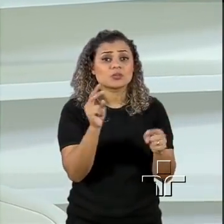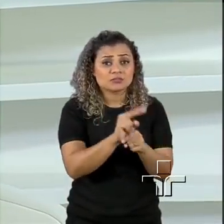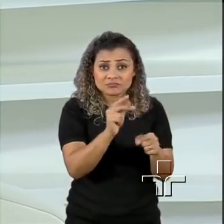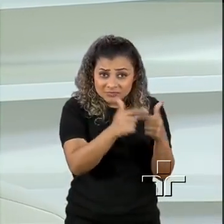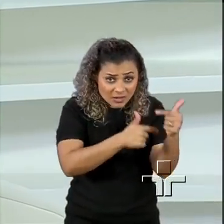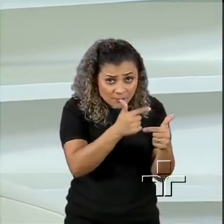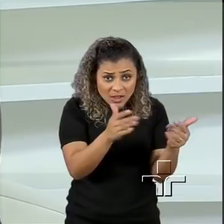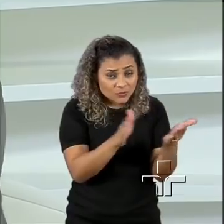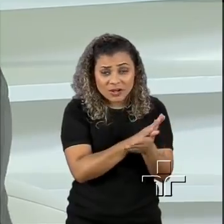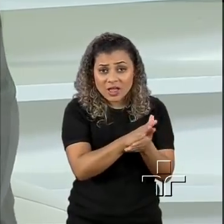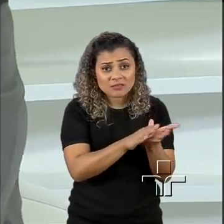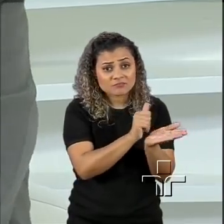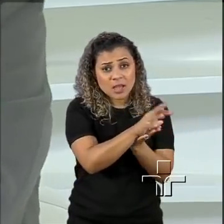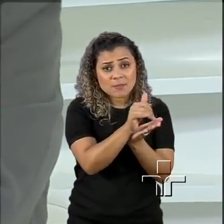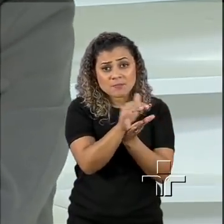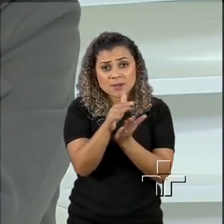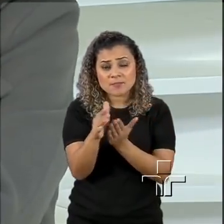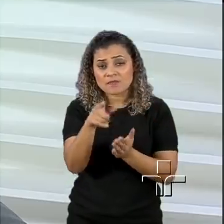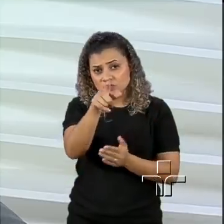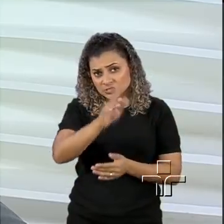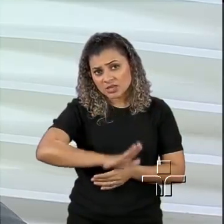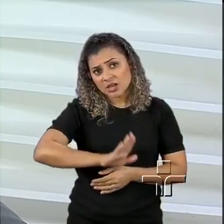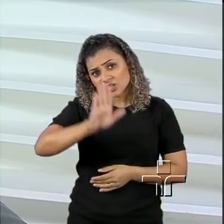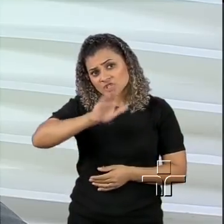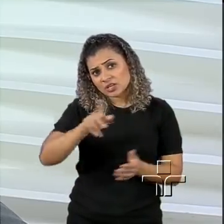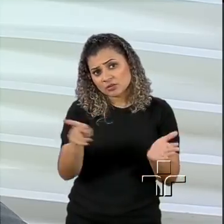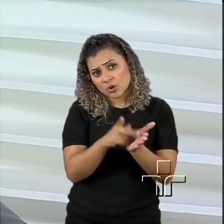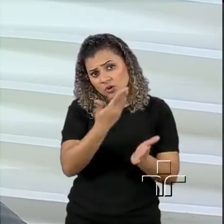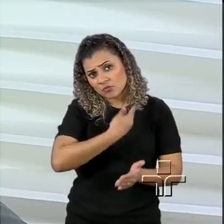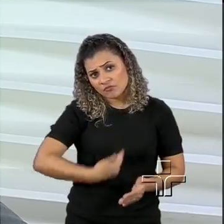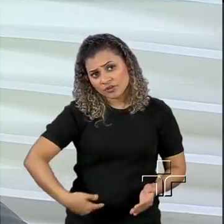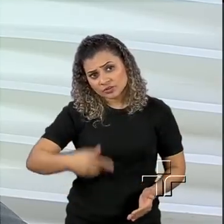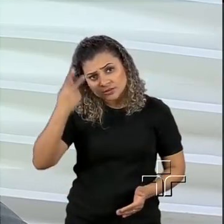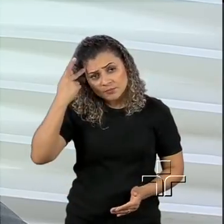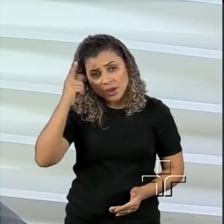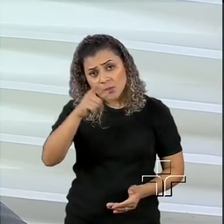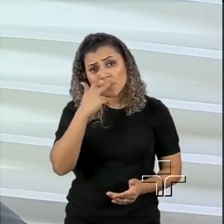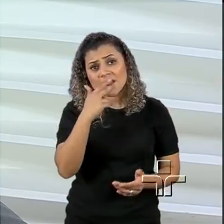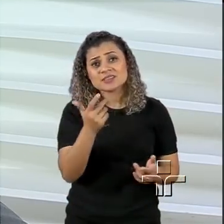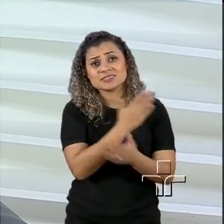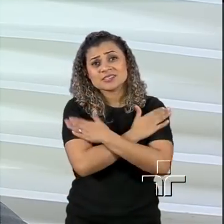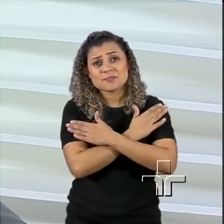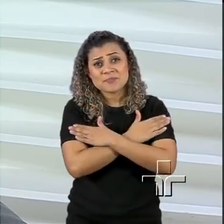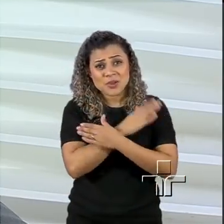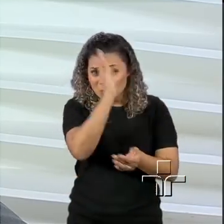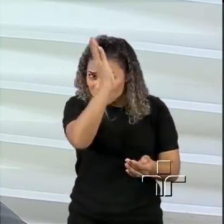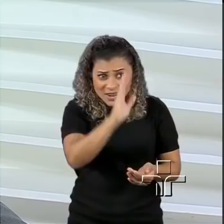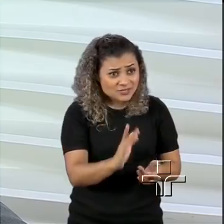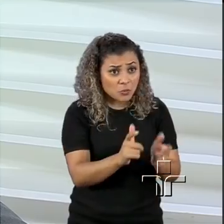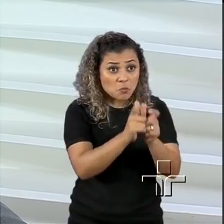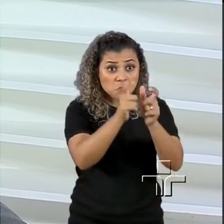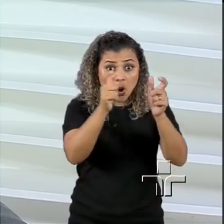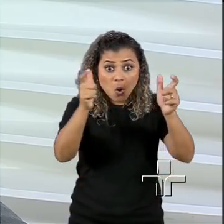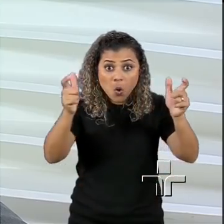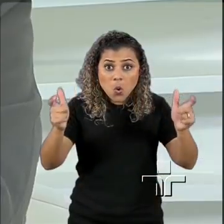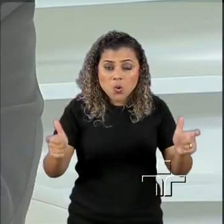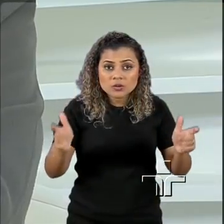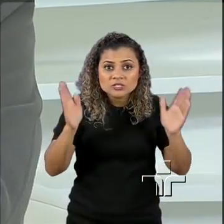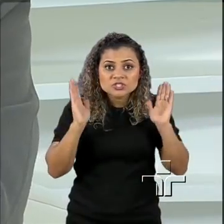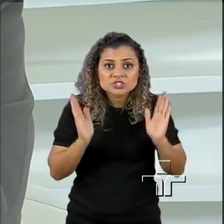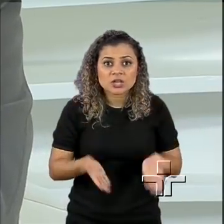o senhor é candidato ao governo do Estado de São Paulo num cenário em que o desemprego no país e no Estado voltou a bater 2